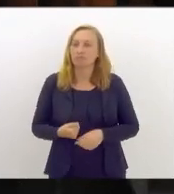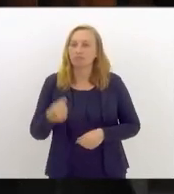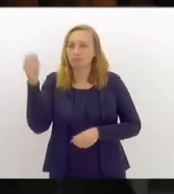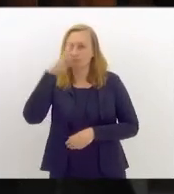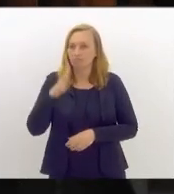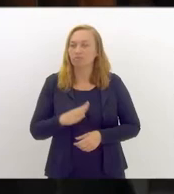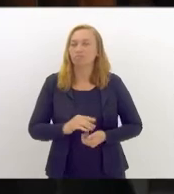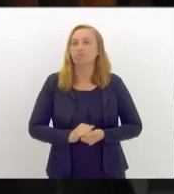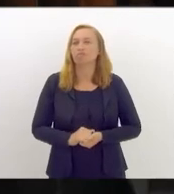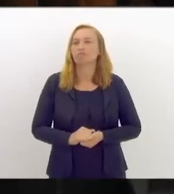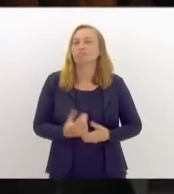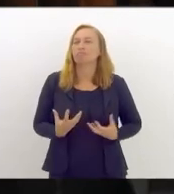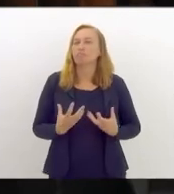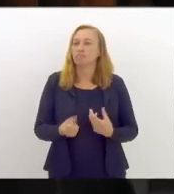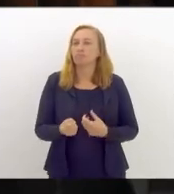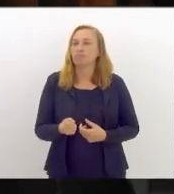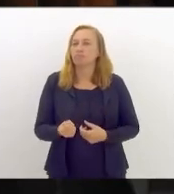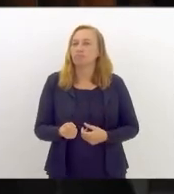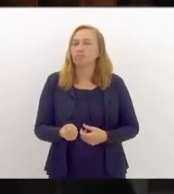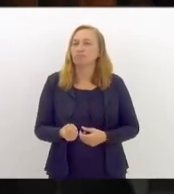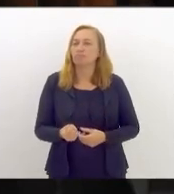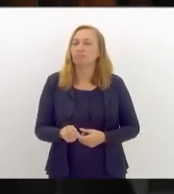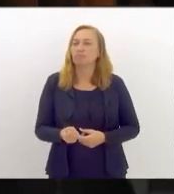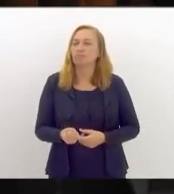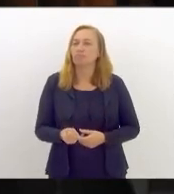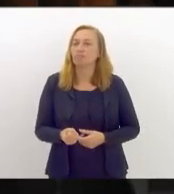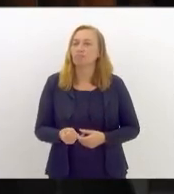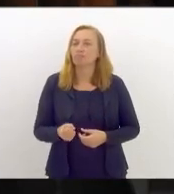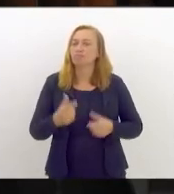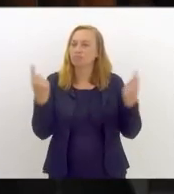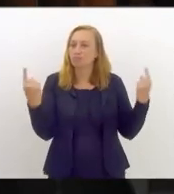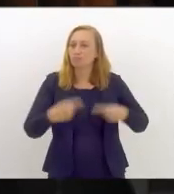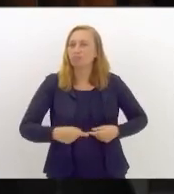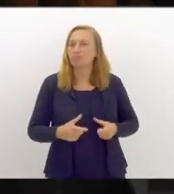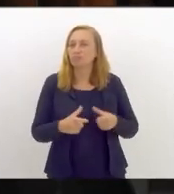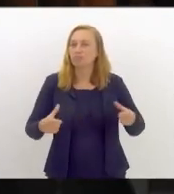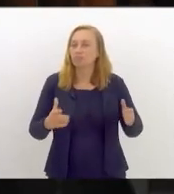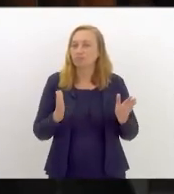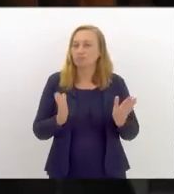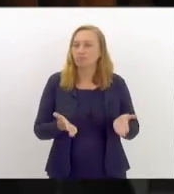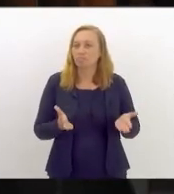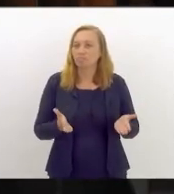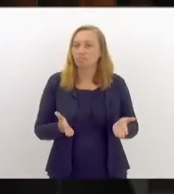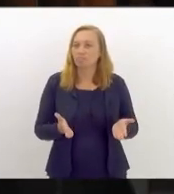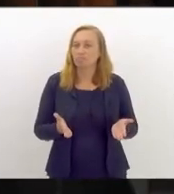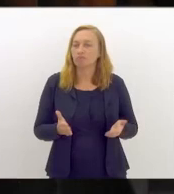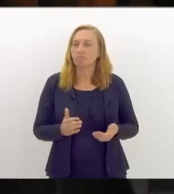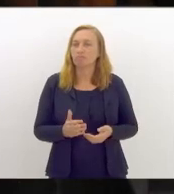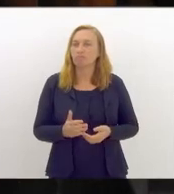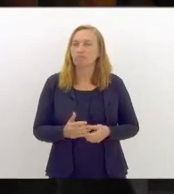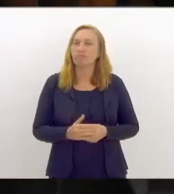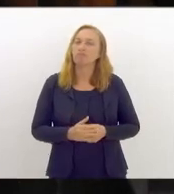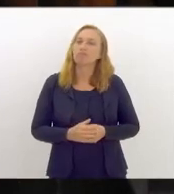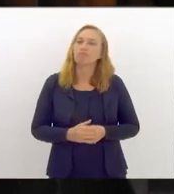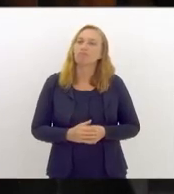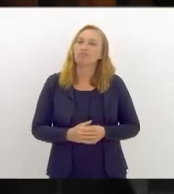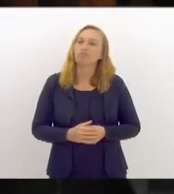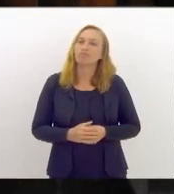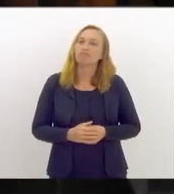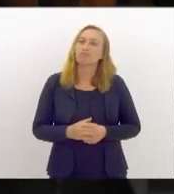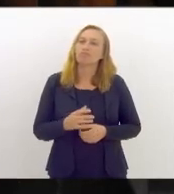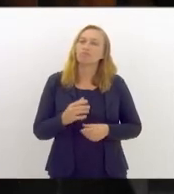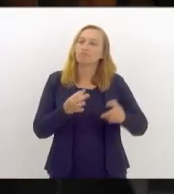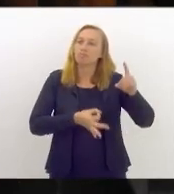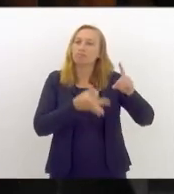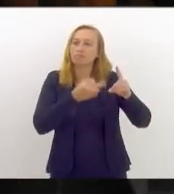Brasil aceitei de peito aberto o meu maior desafio até então pleitear o emagrecedor cargo de